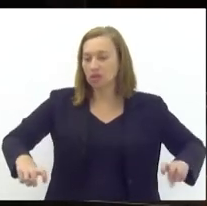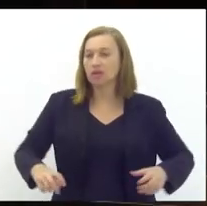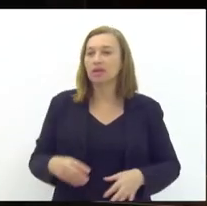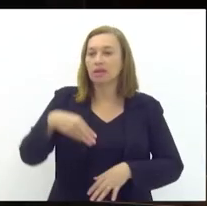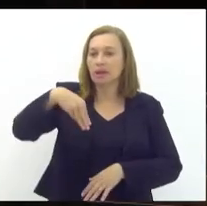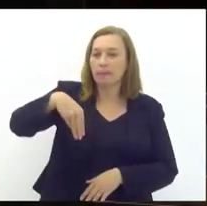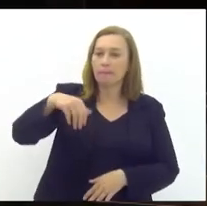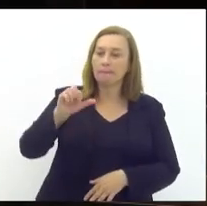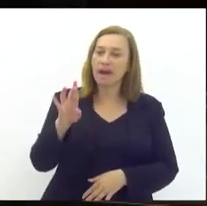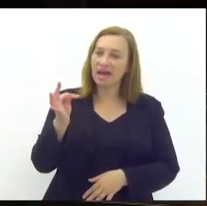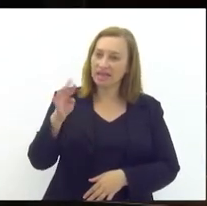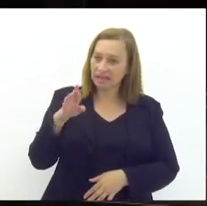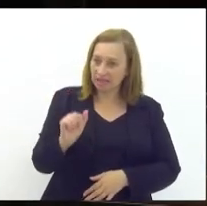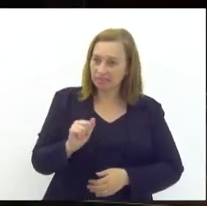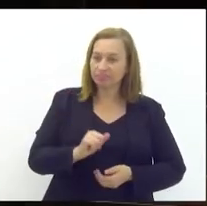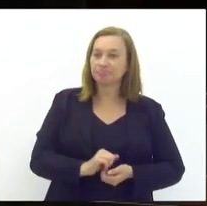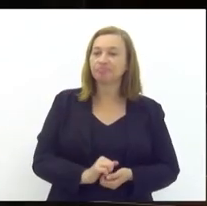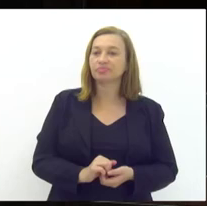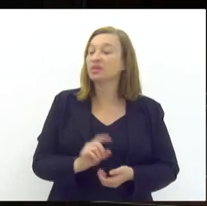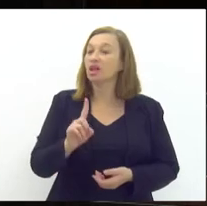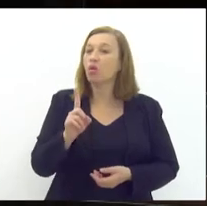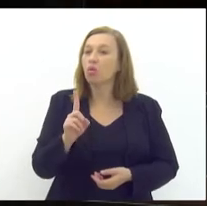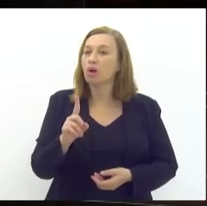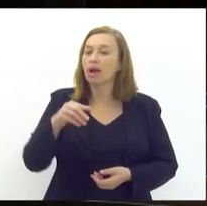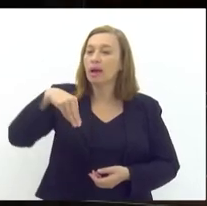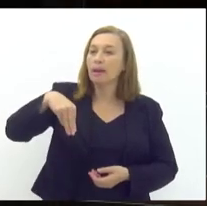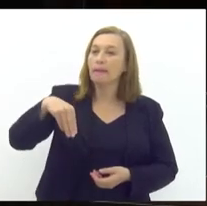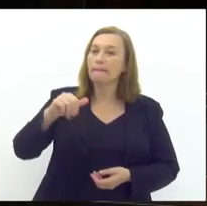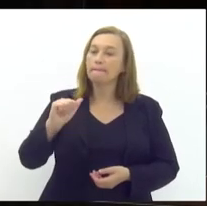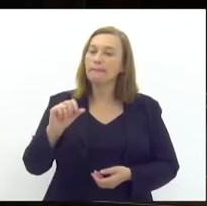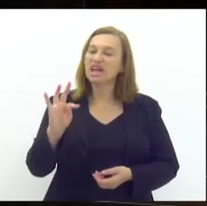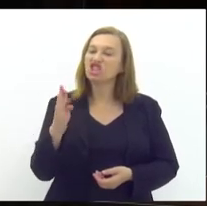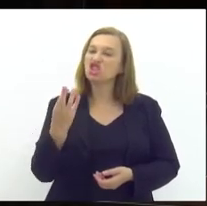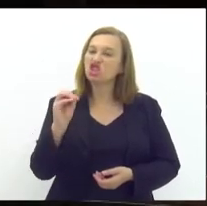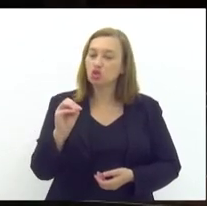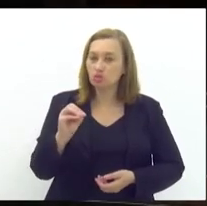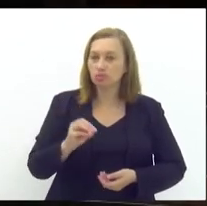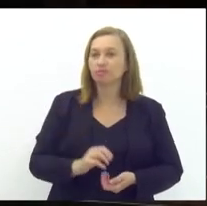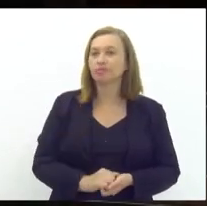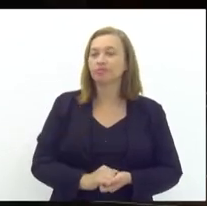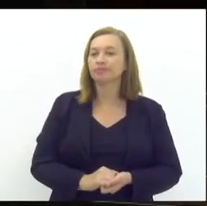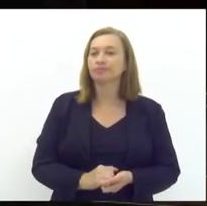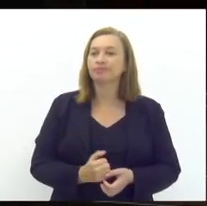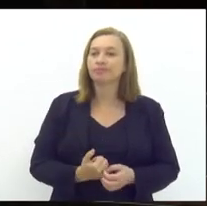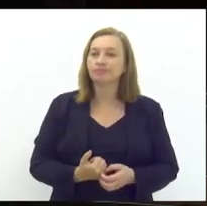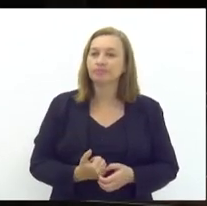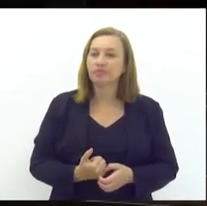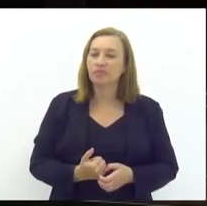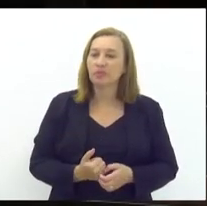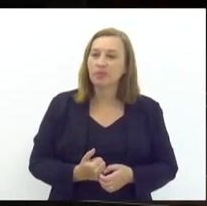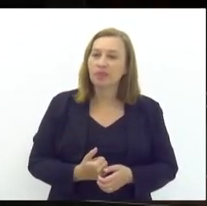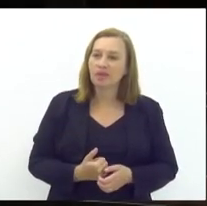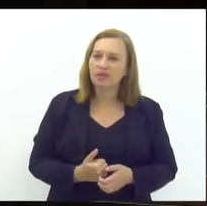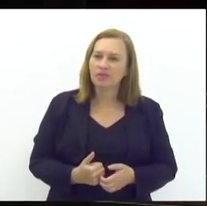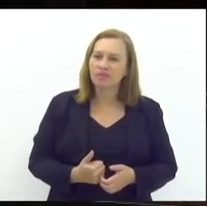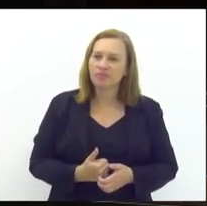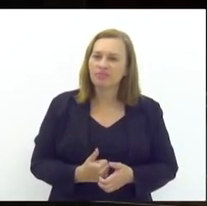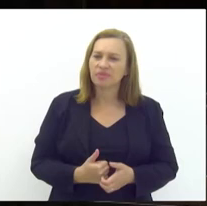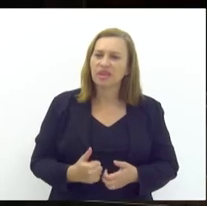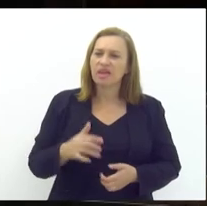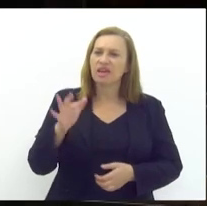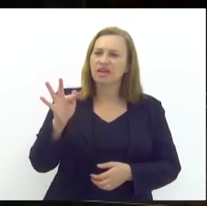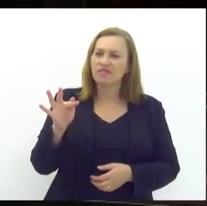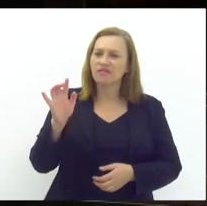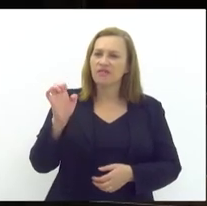Marta a não Marta não Martin Martins barra que é para o Francelino do fenafisco